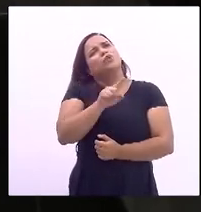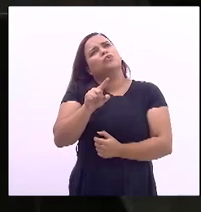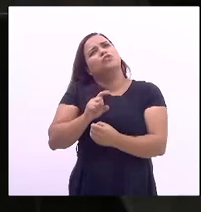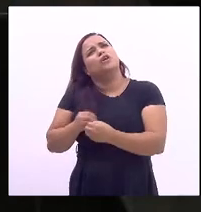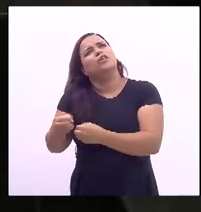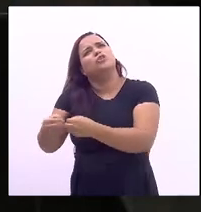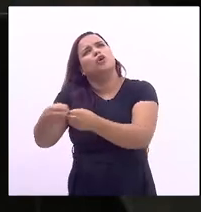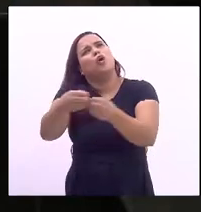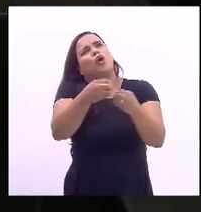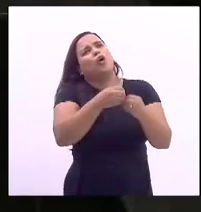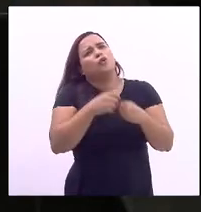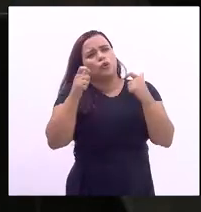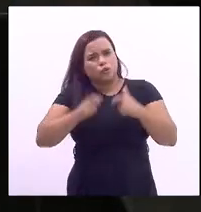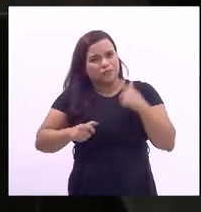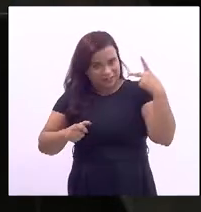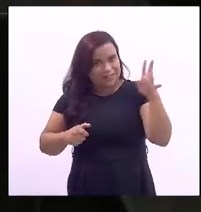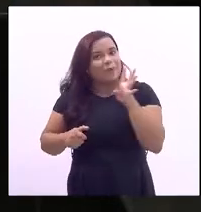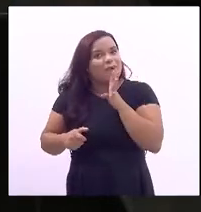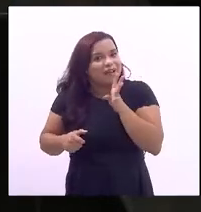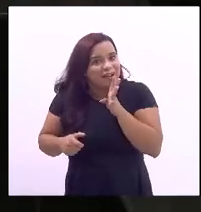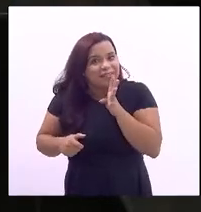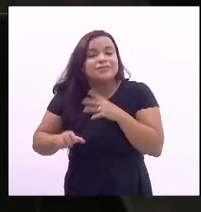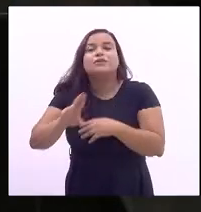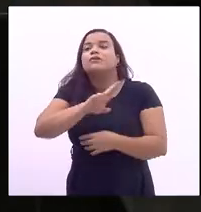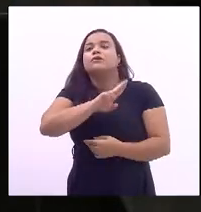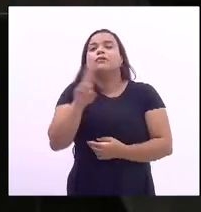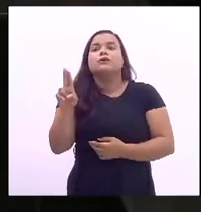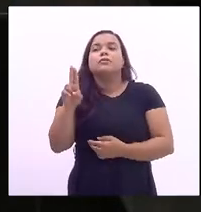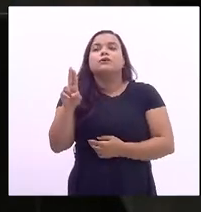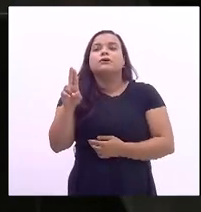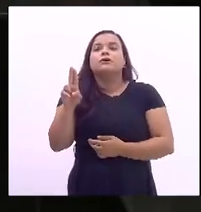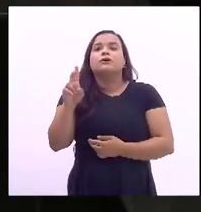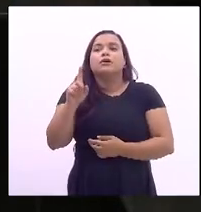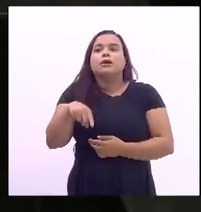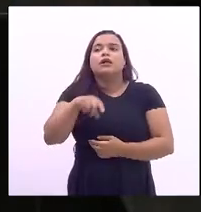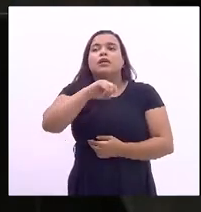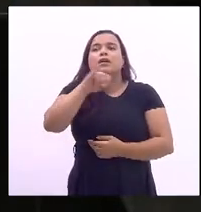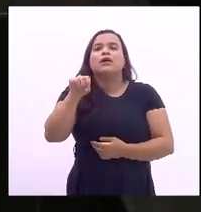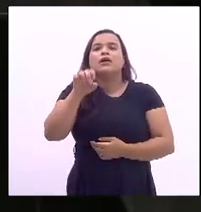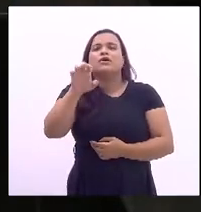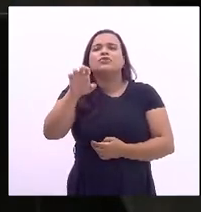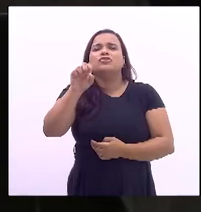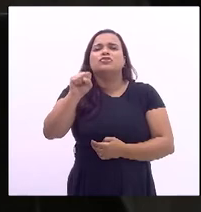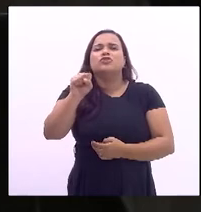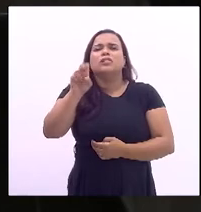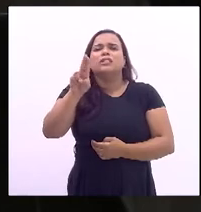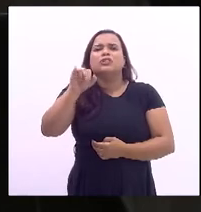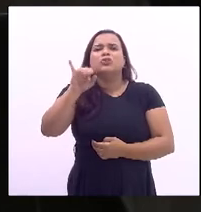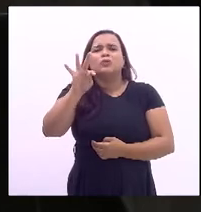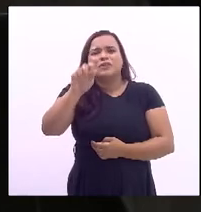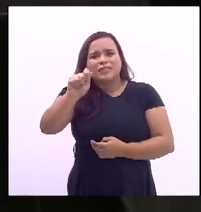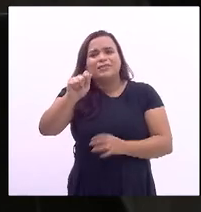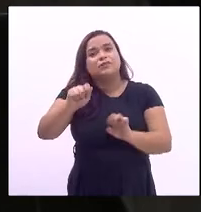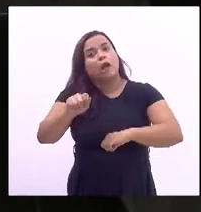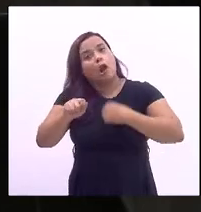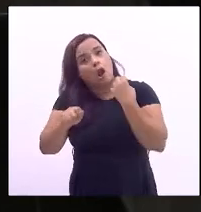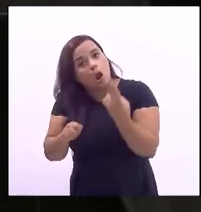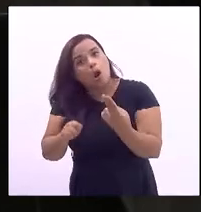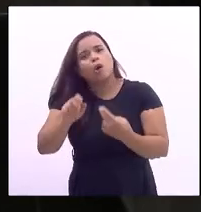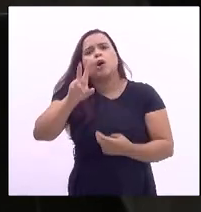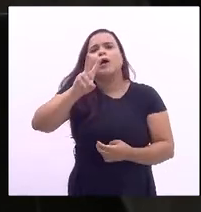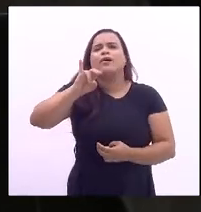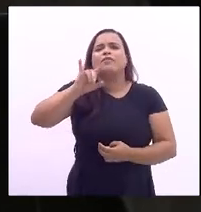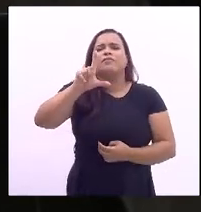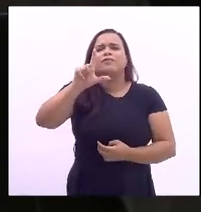localidade que você excelência colesse chamada Jesuíta o do vilagran cabrita do